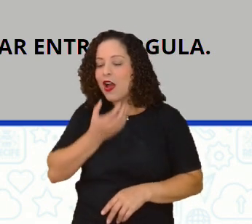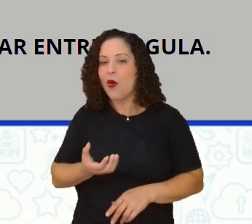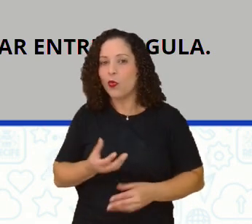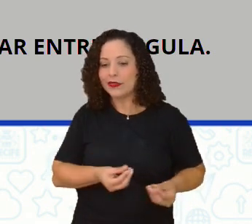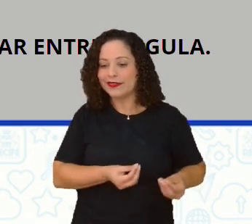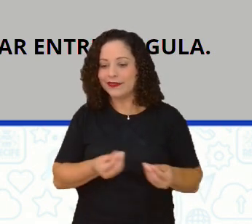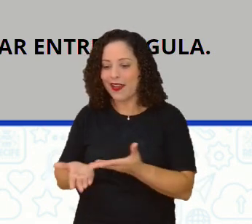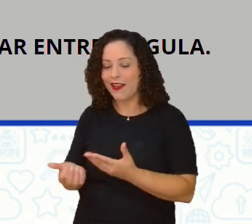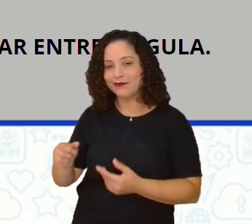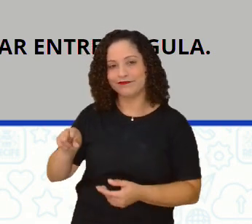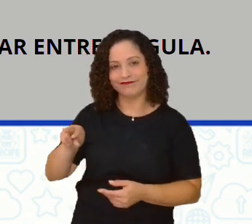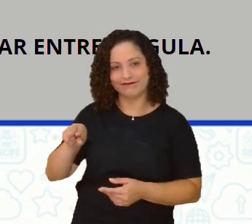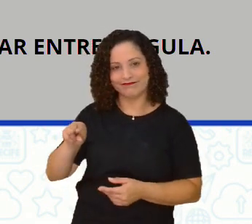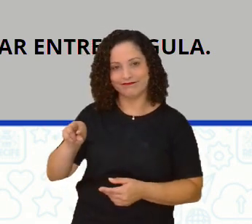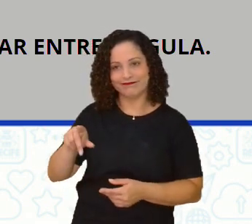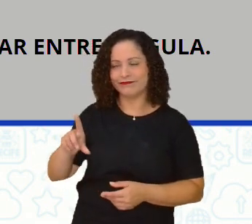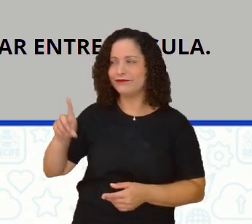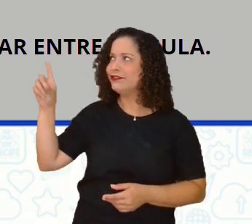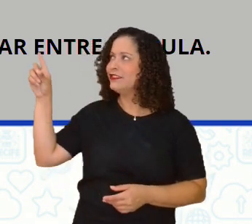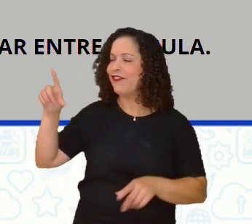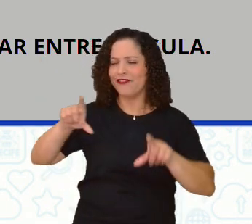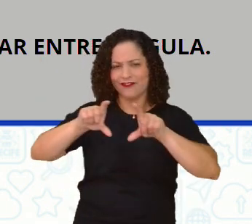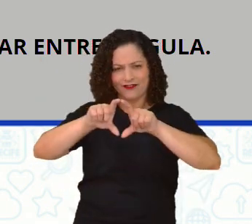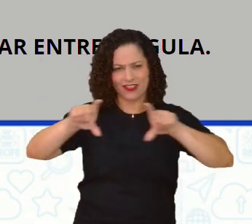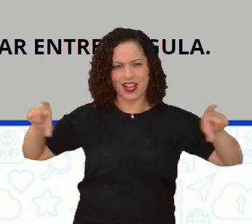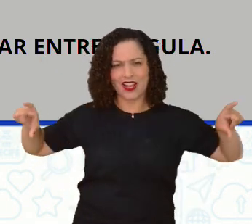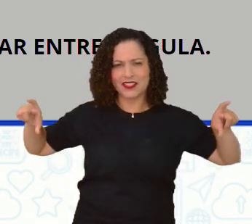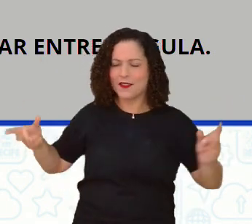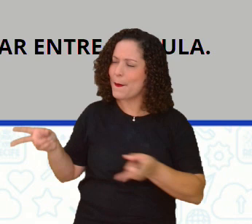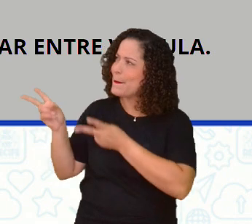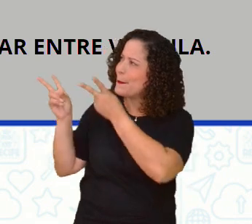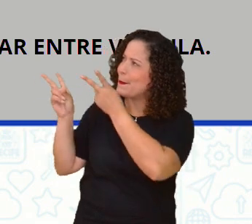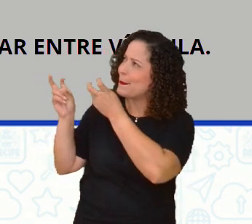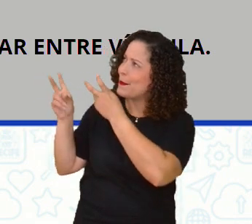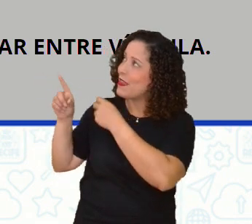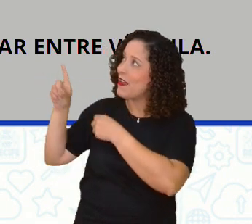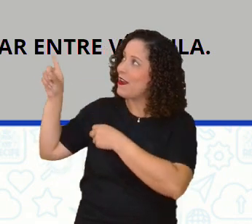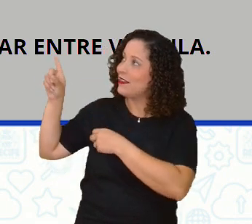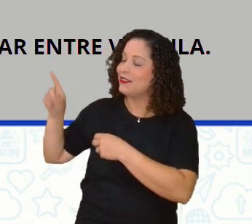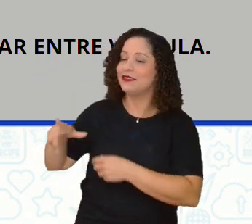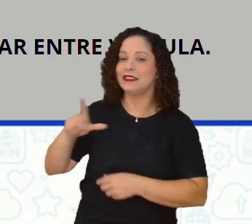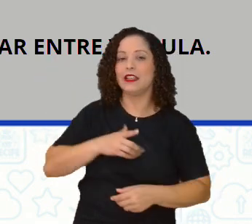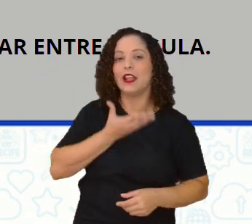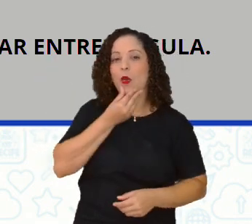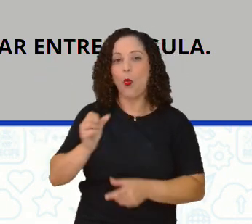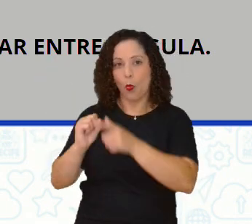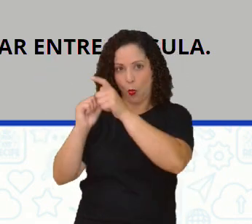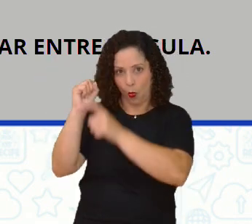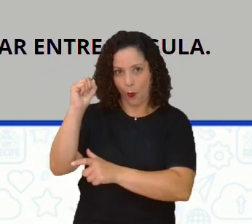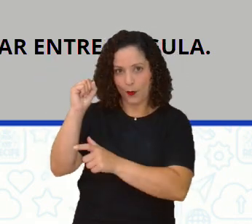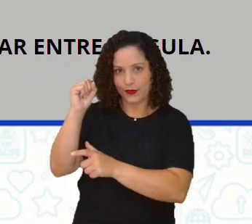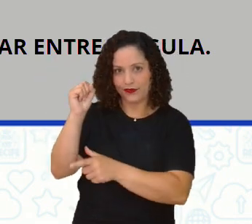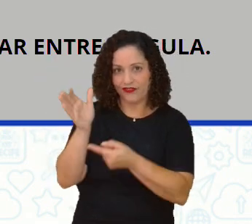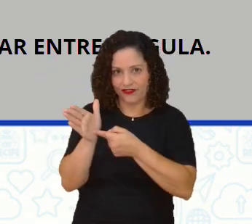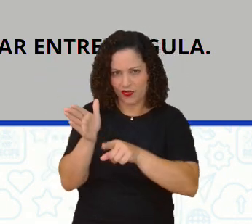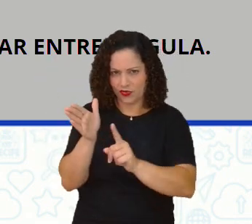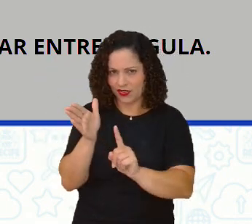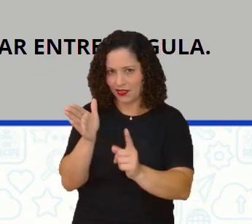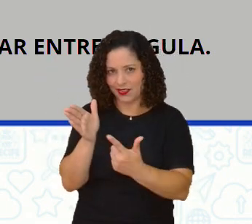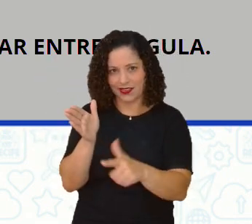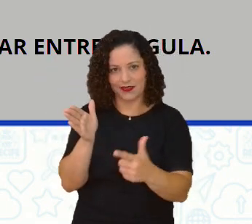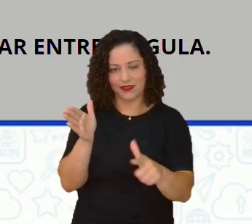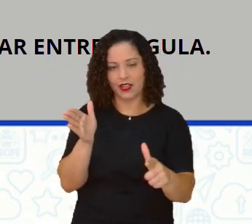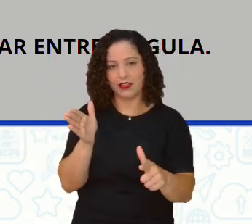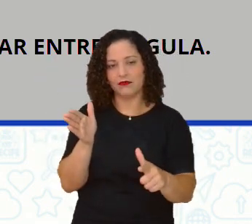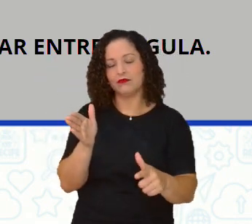vocês percebem essa estrutura aí? Nós temos, né, a primeira oração, Guilherme comprou um jogo, não tem vírgula, a vírgula está